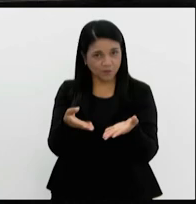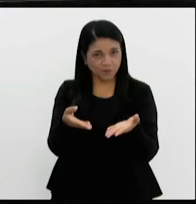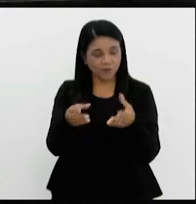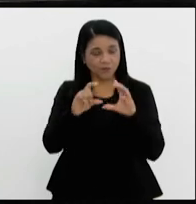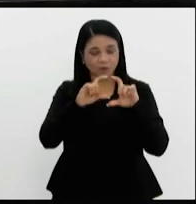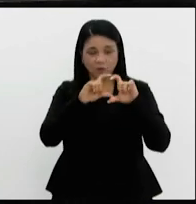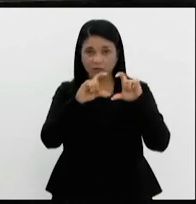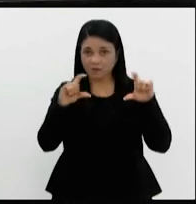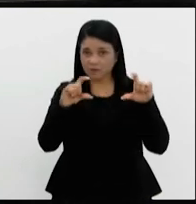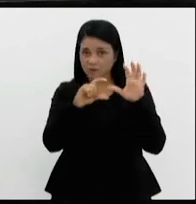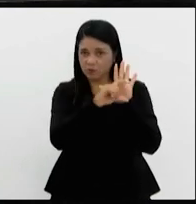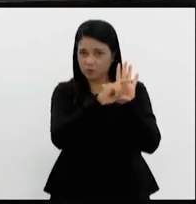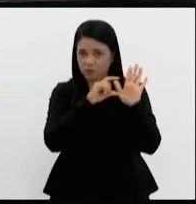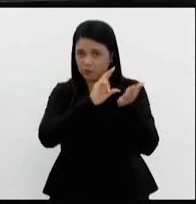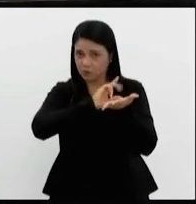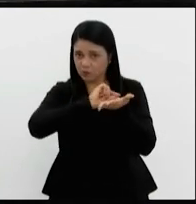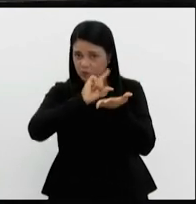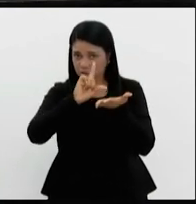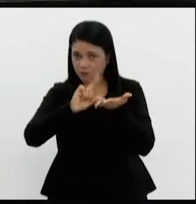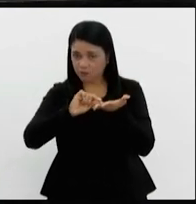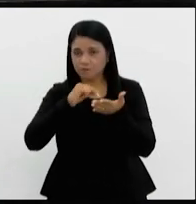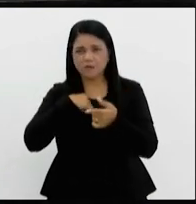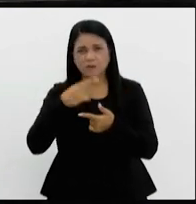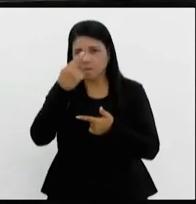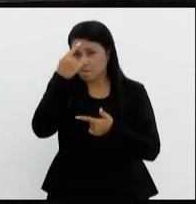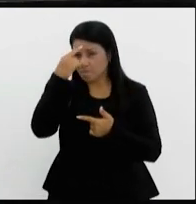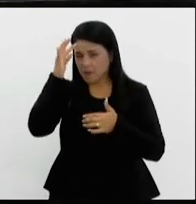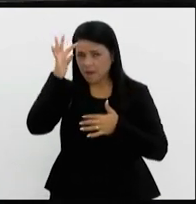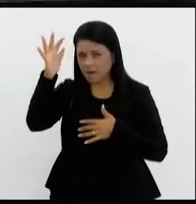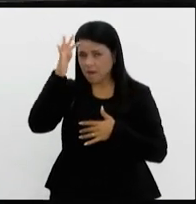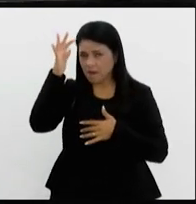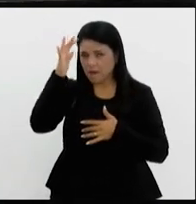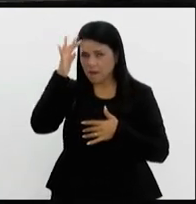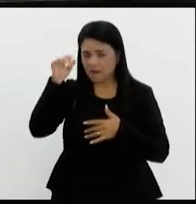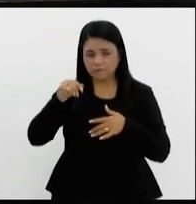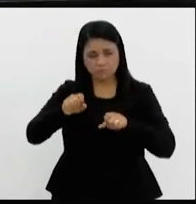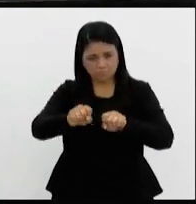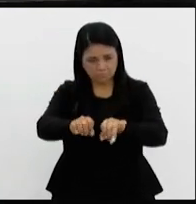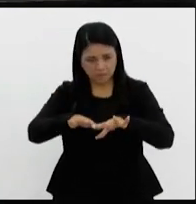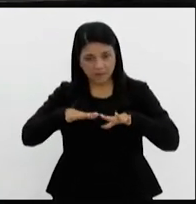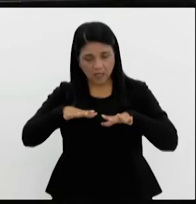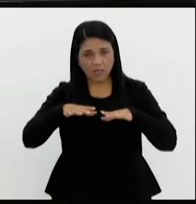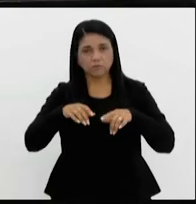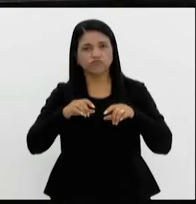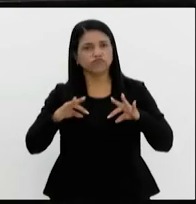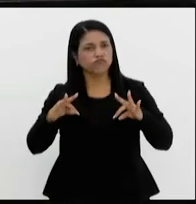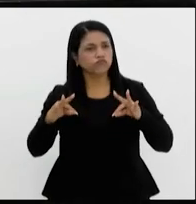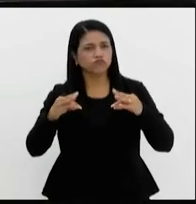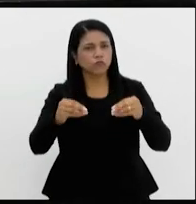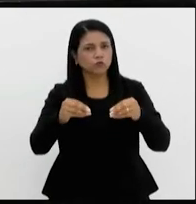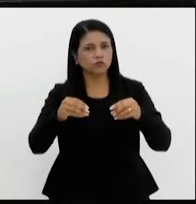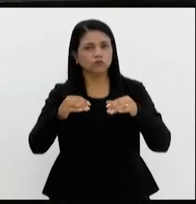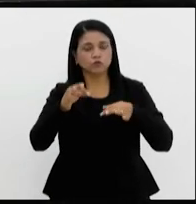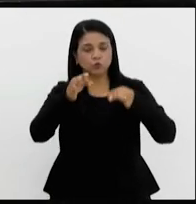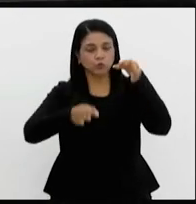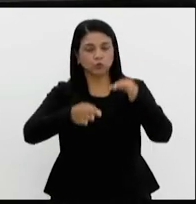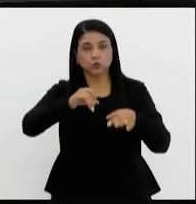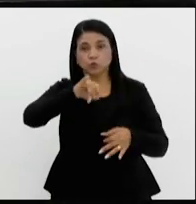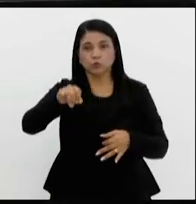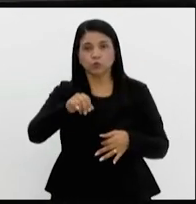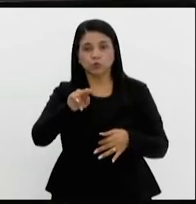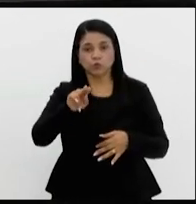ele fala. Os juízes. Imaginemos aqui todo esse plenário lotado de juízes e que eu seja o juiz Oswald